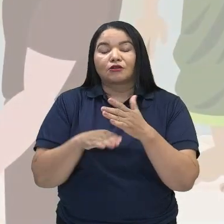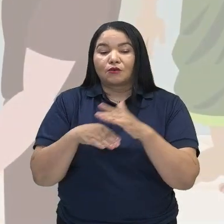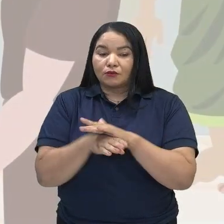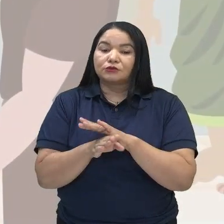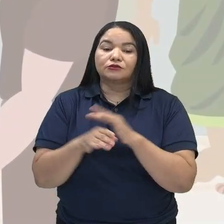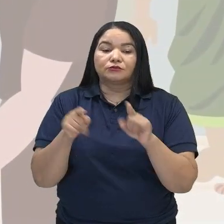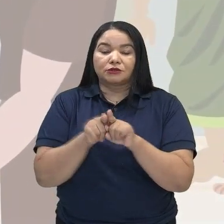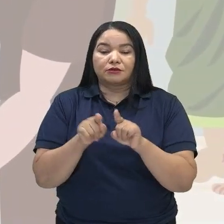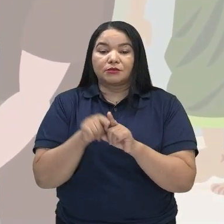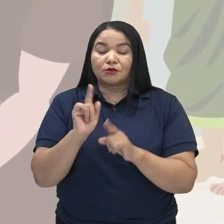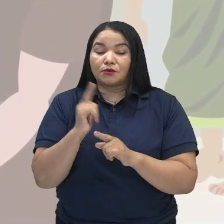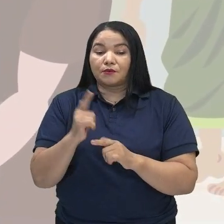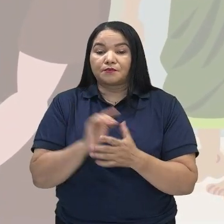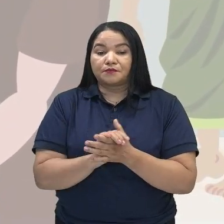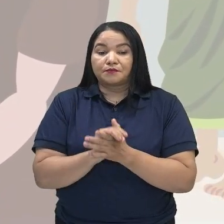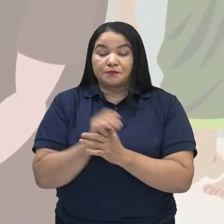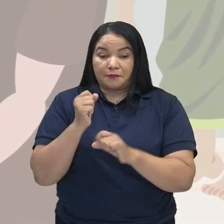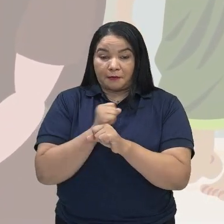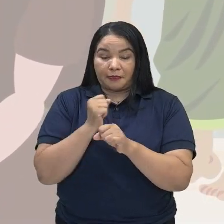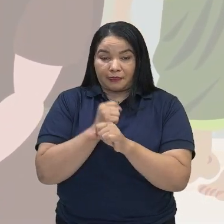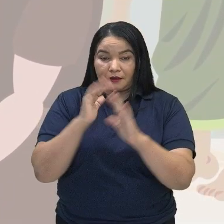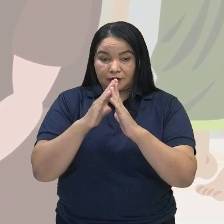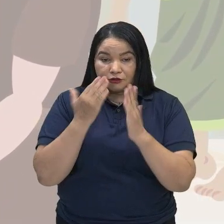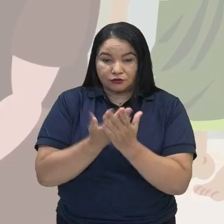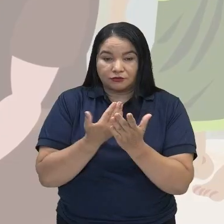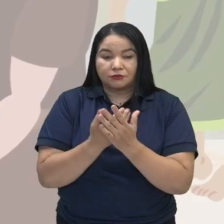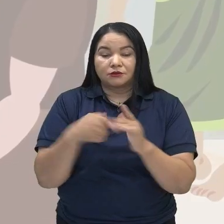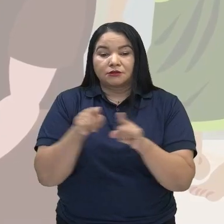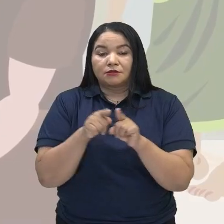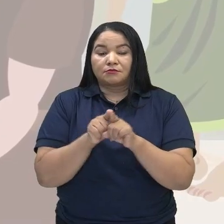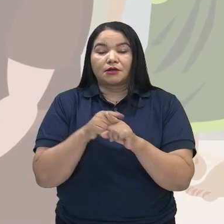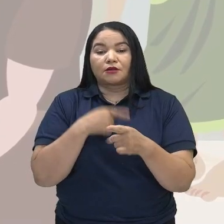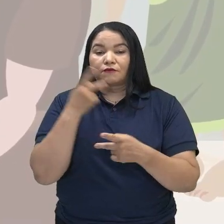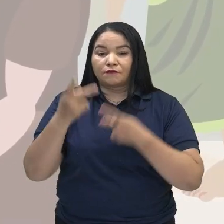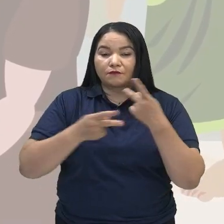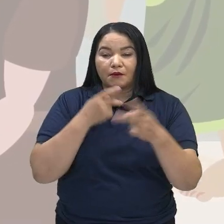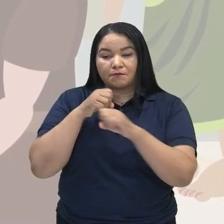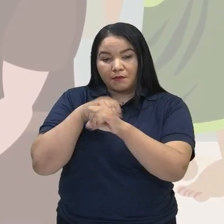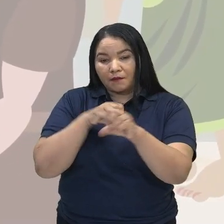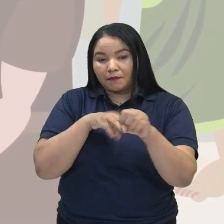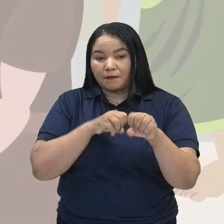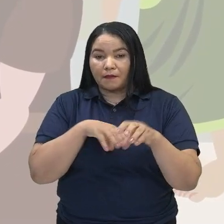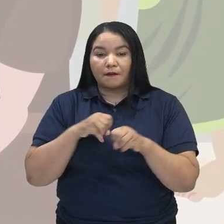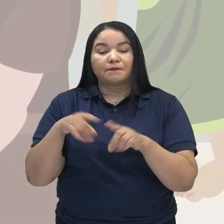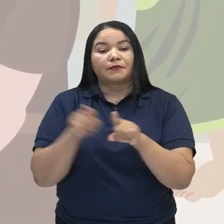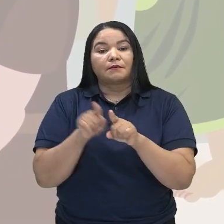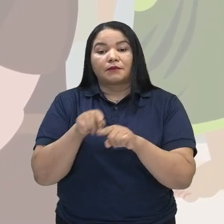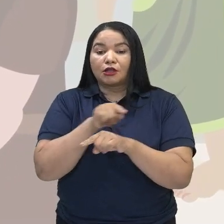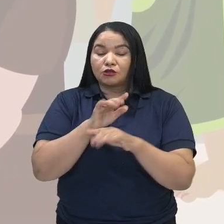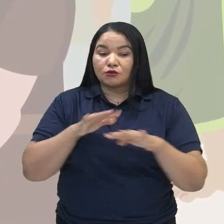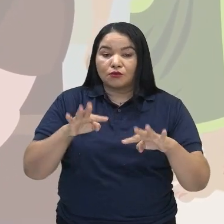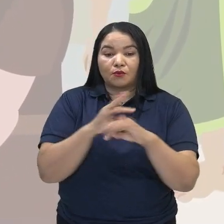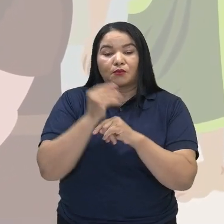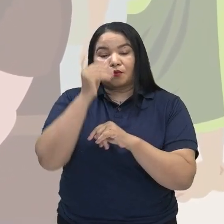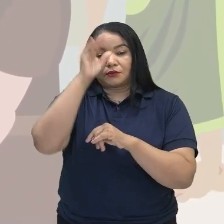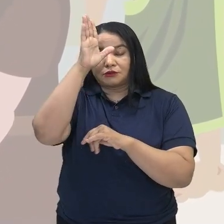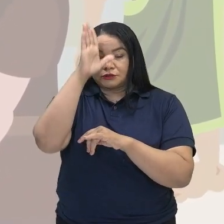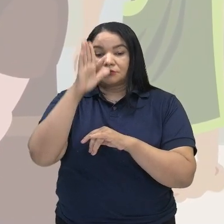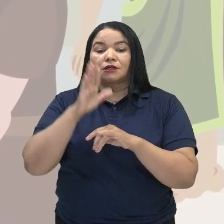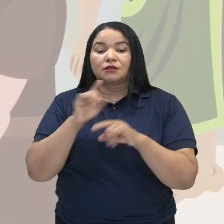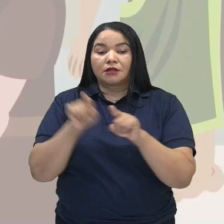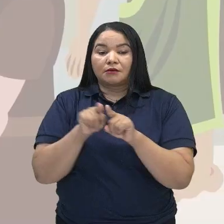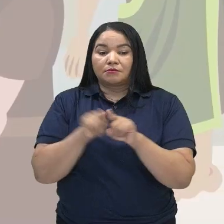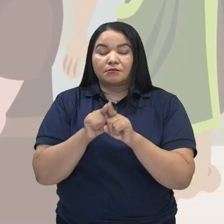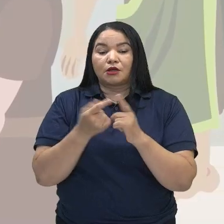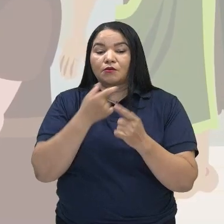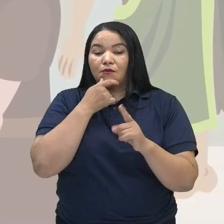os fundamentos dessa escola eram estritamente orais, e todos os conhecimentos construídos eram atribuídos